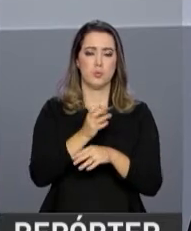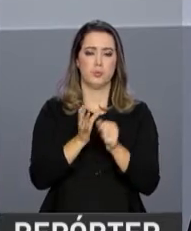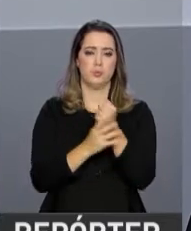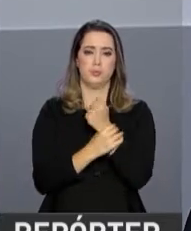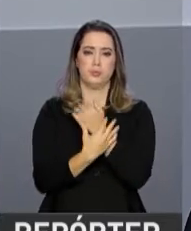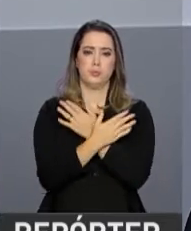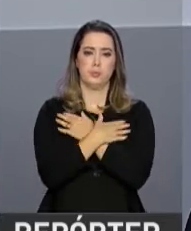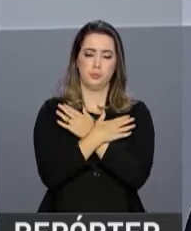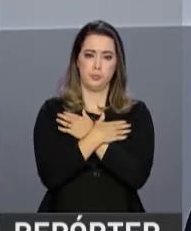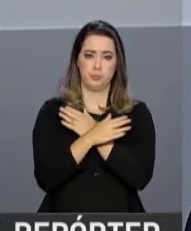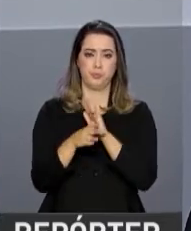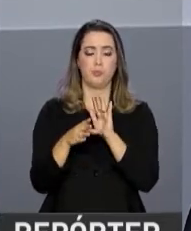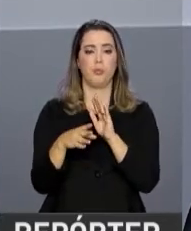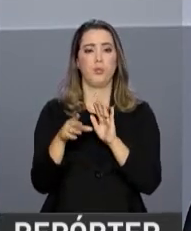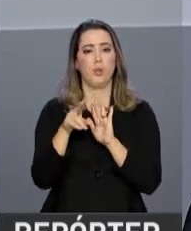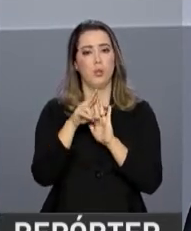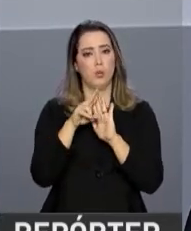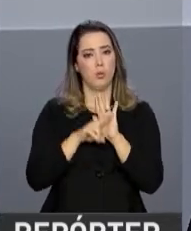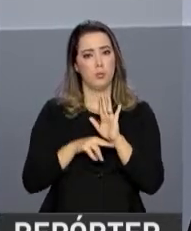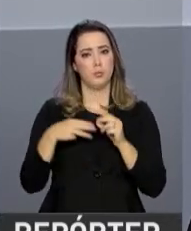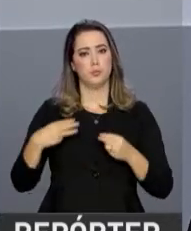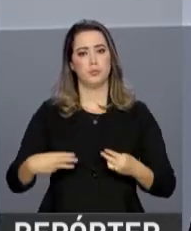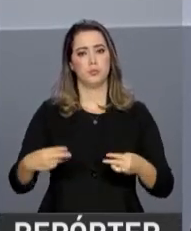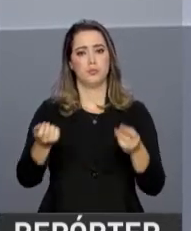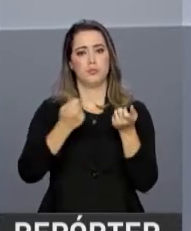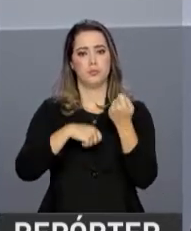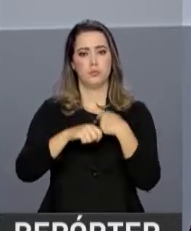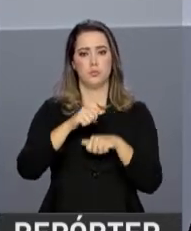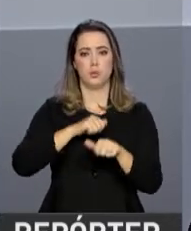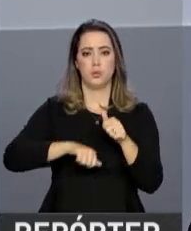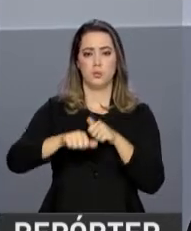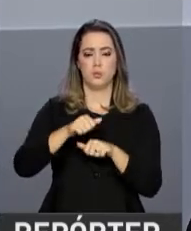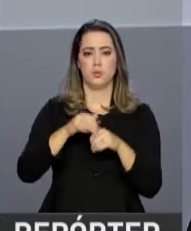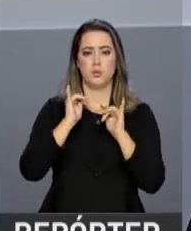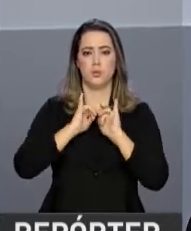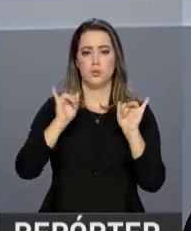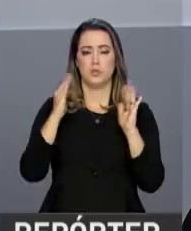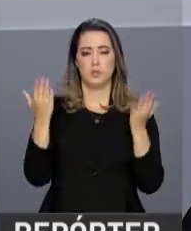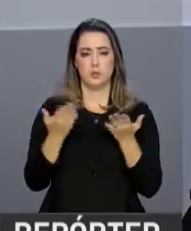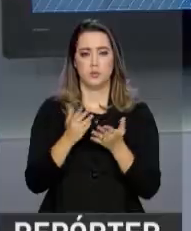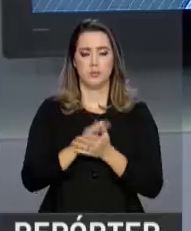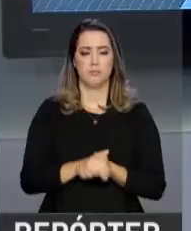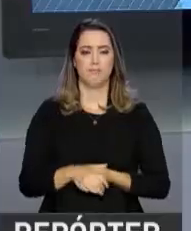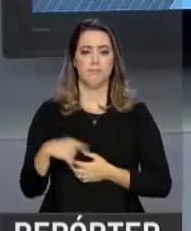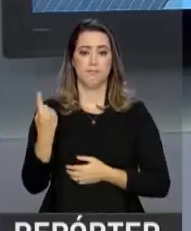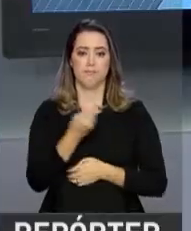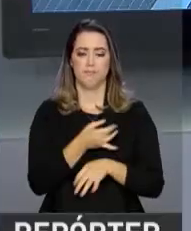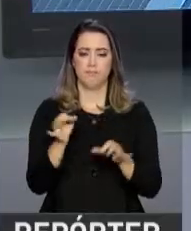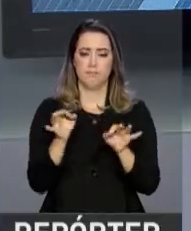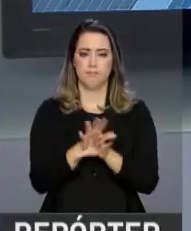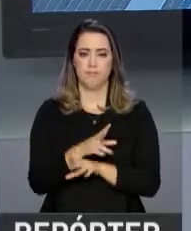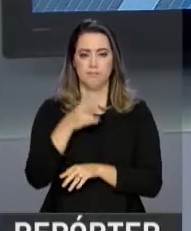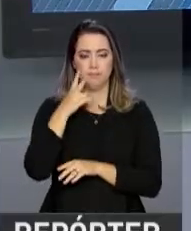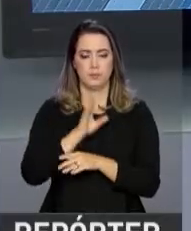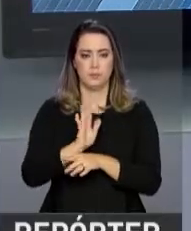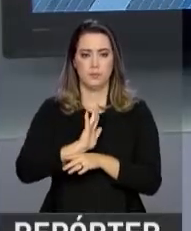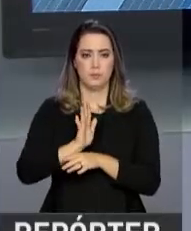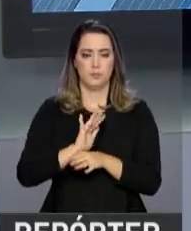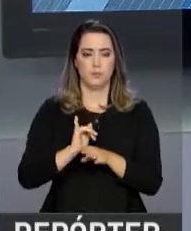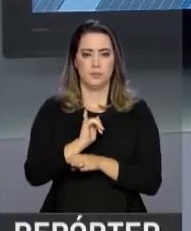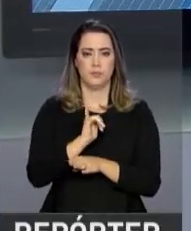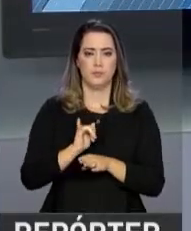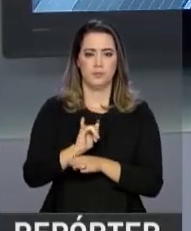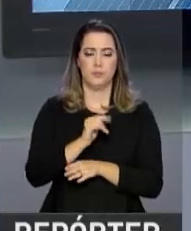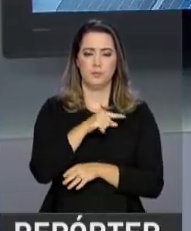a portaria do ministério da fazenda com as alterações foi divulgada hoje e a gente fica por aqui você pode rever